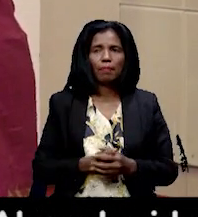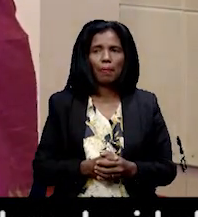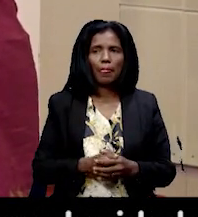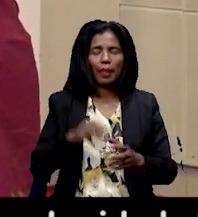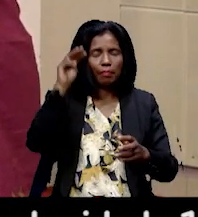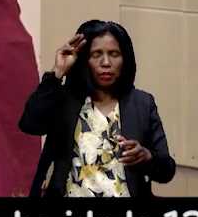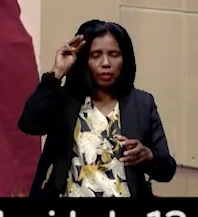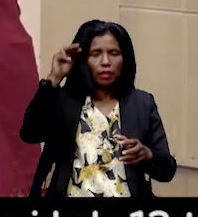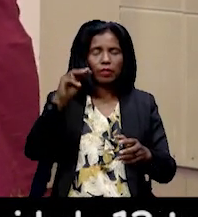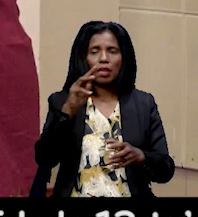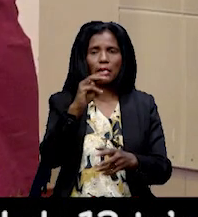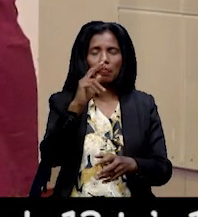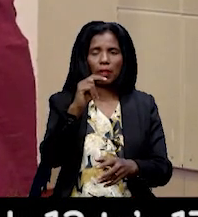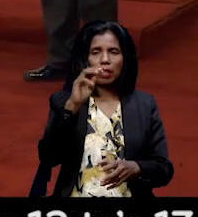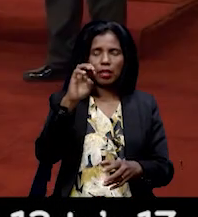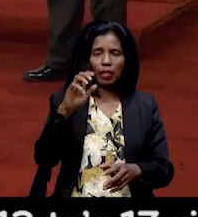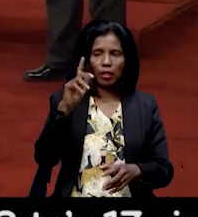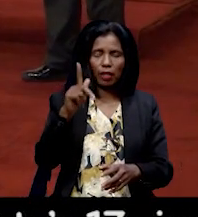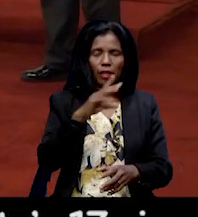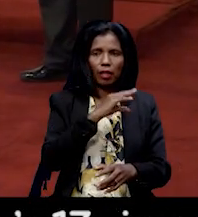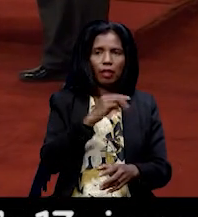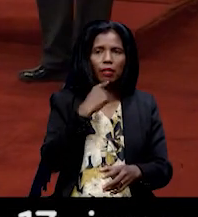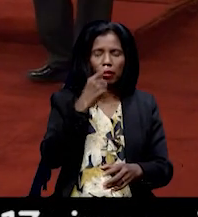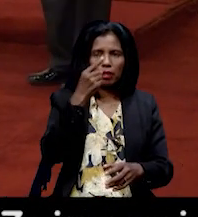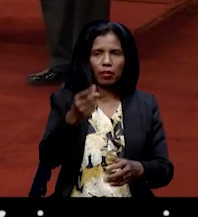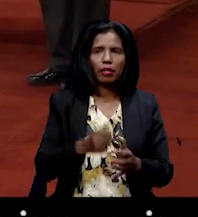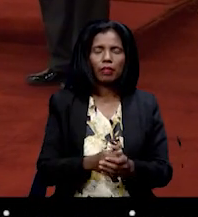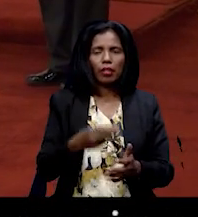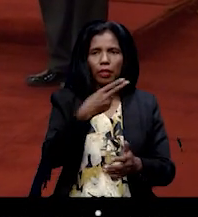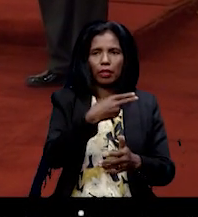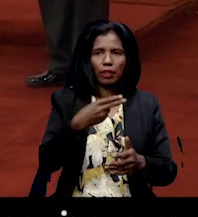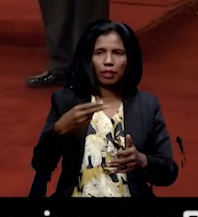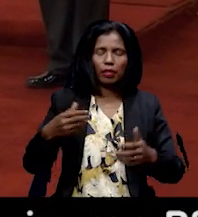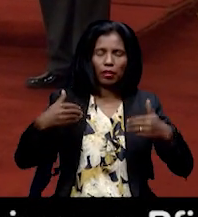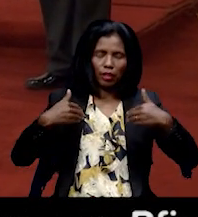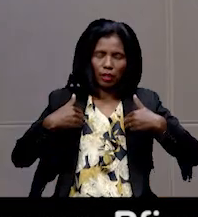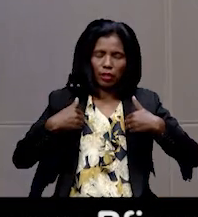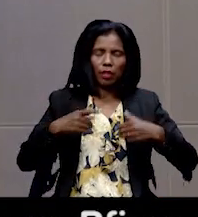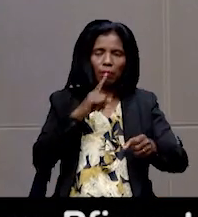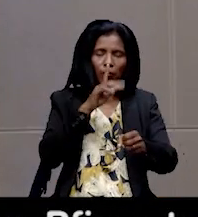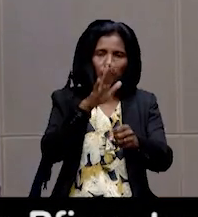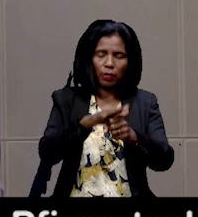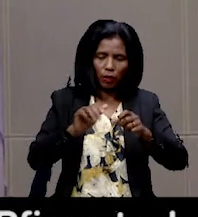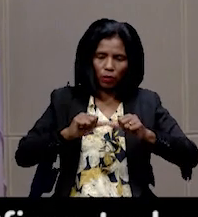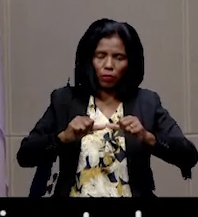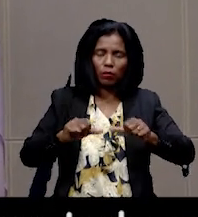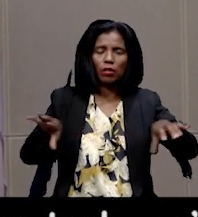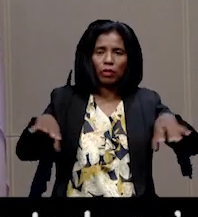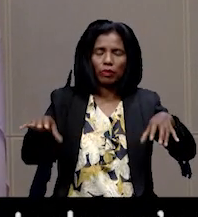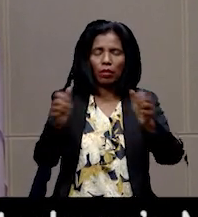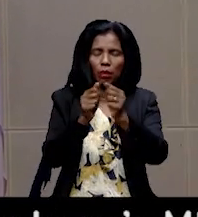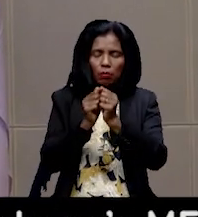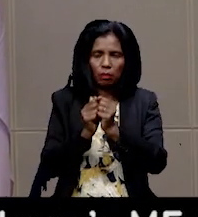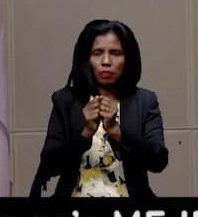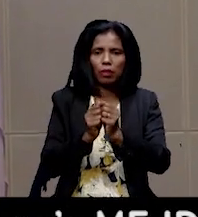de Negócios Estrangeiros na Cooperação Adalziza Magno Hateteng, Indonésia, e a compromisso a tu continuar a meta em cooperação